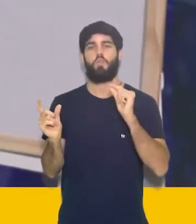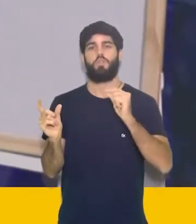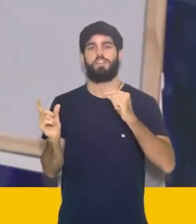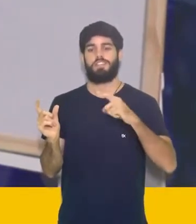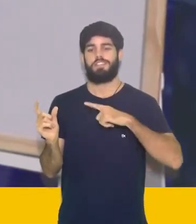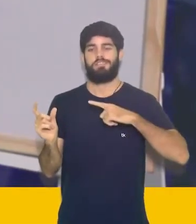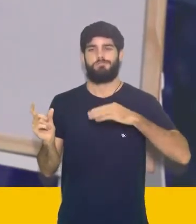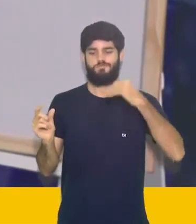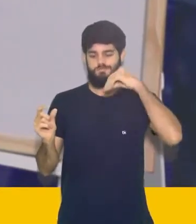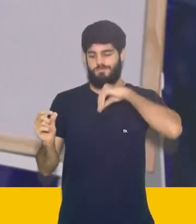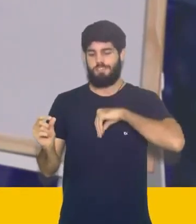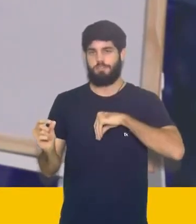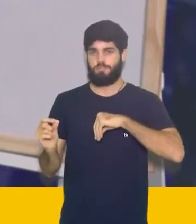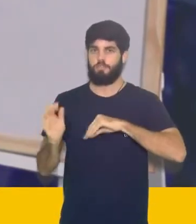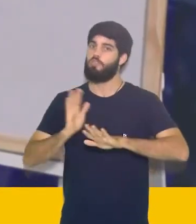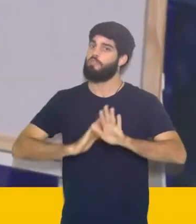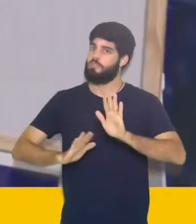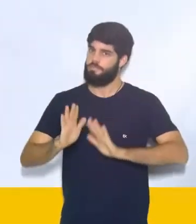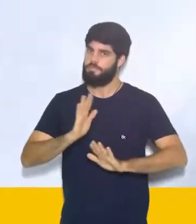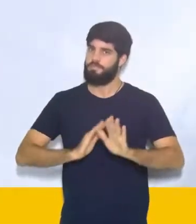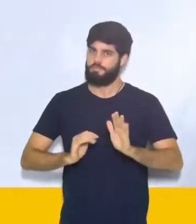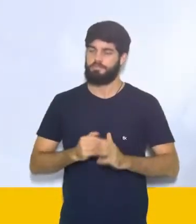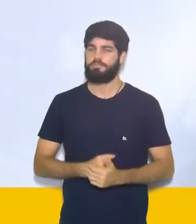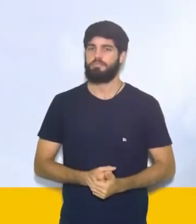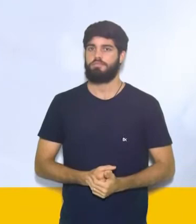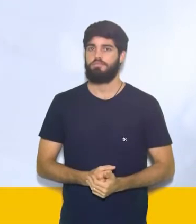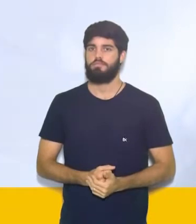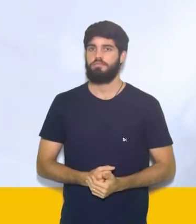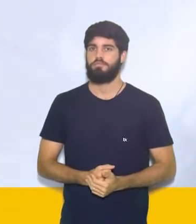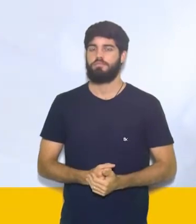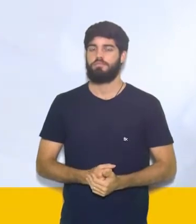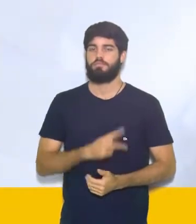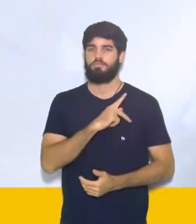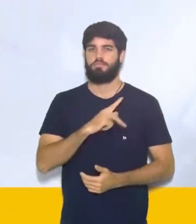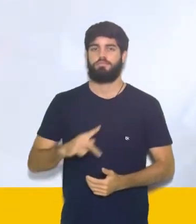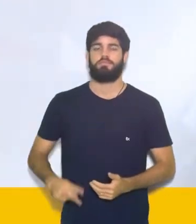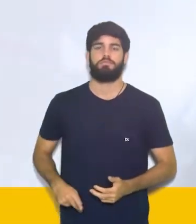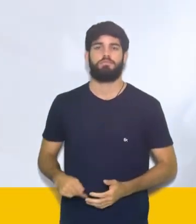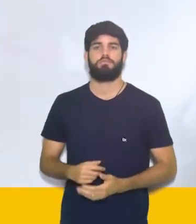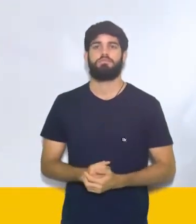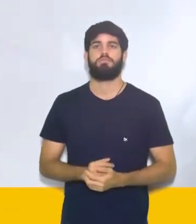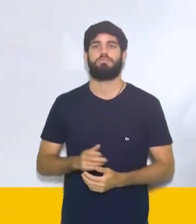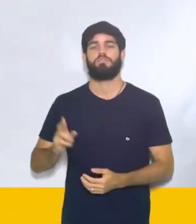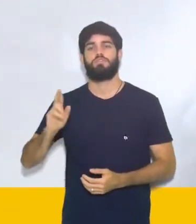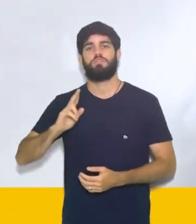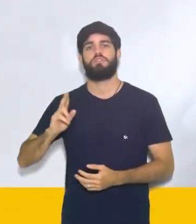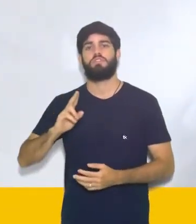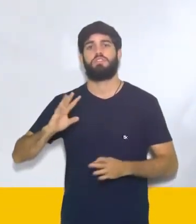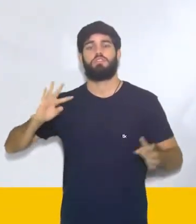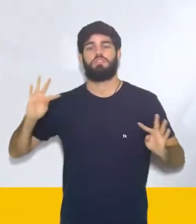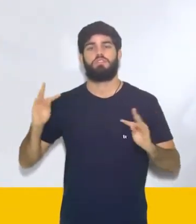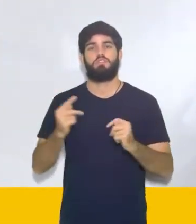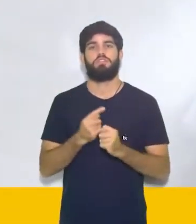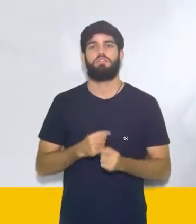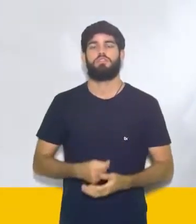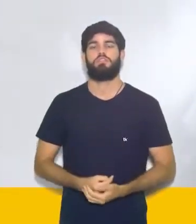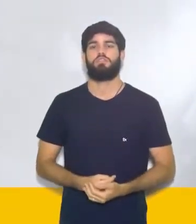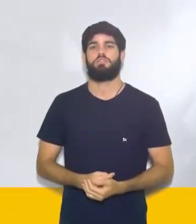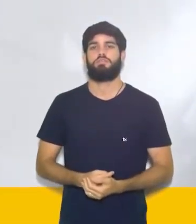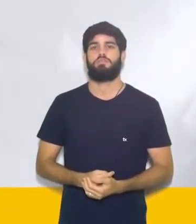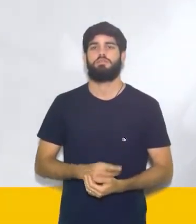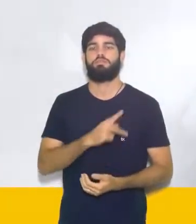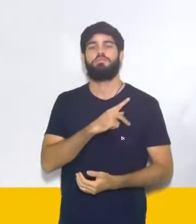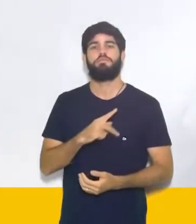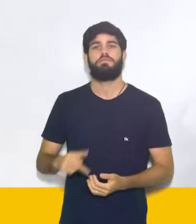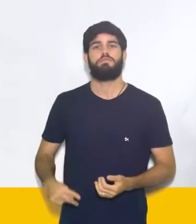aqui dentro. Então cuidado com elas. Pública, certo? Universidade para todos, tem que ser uma